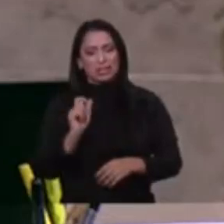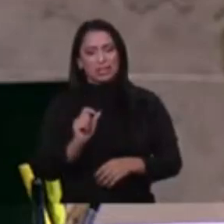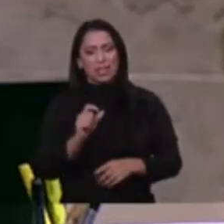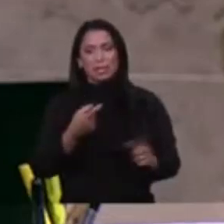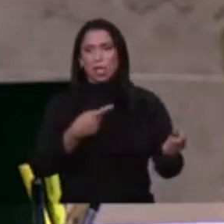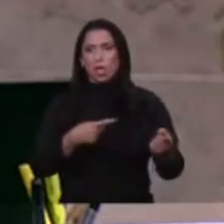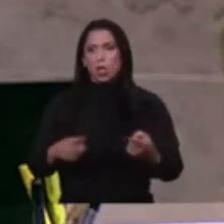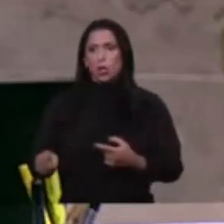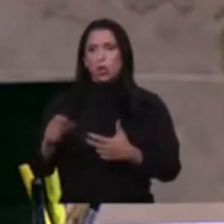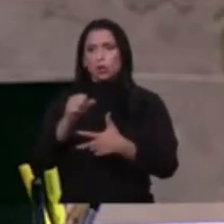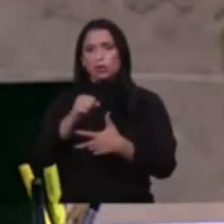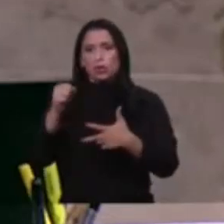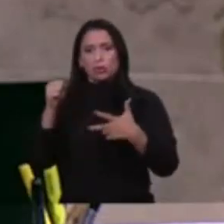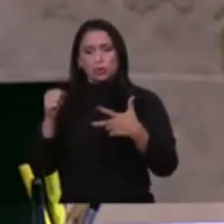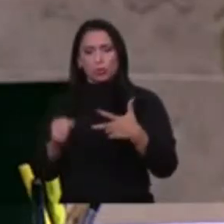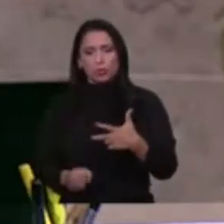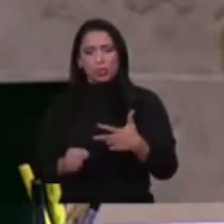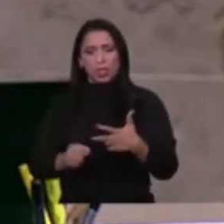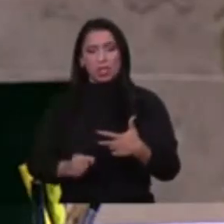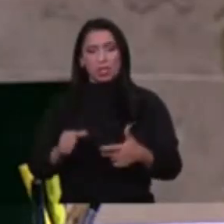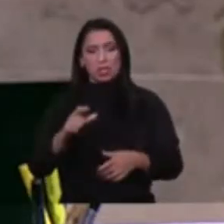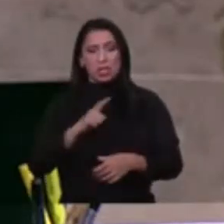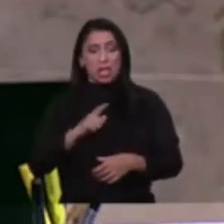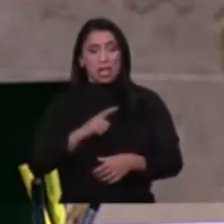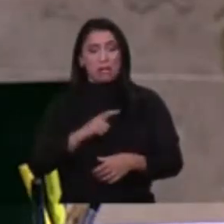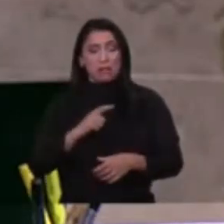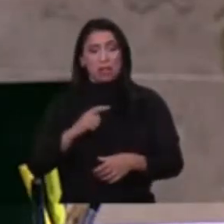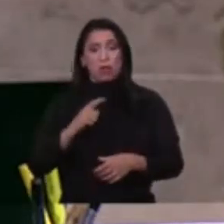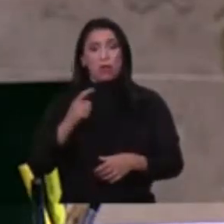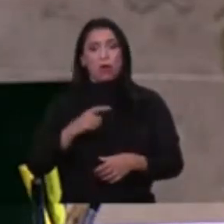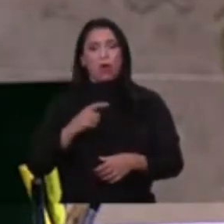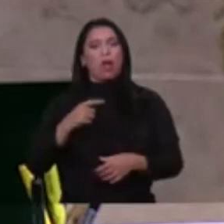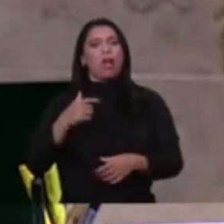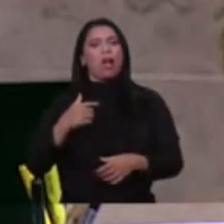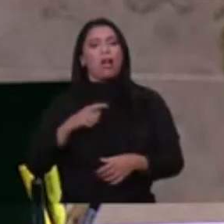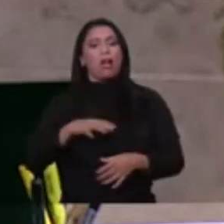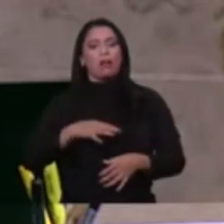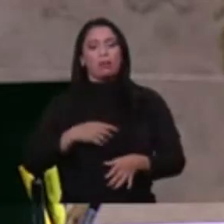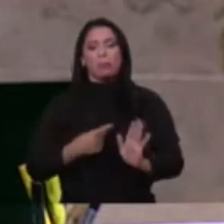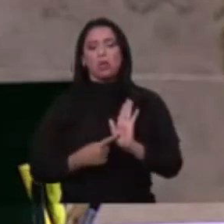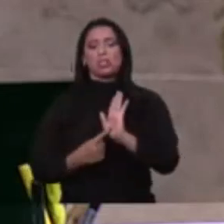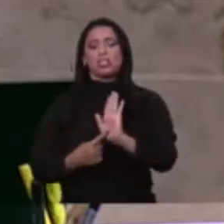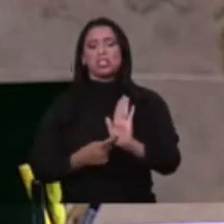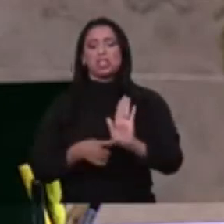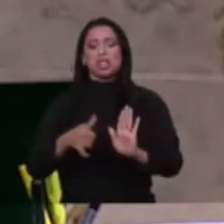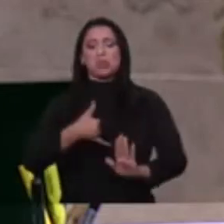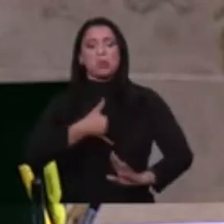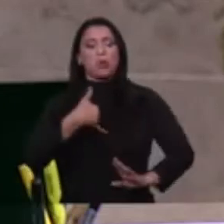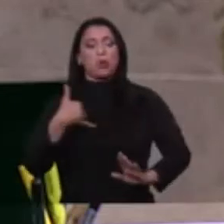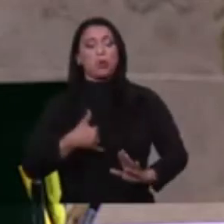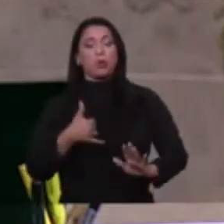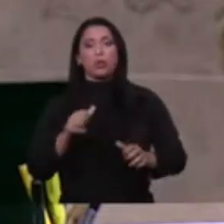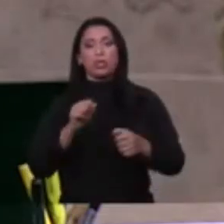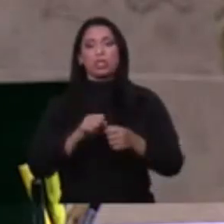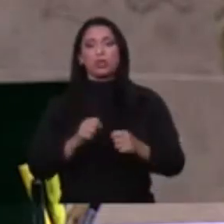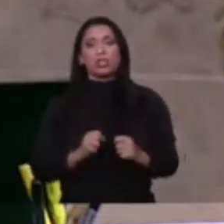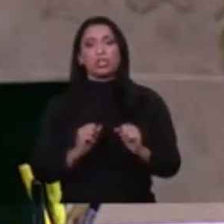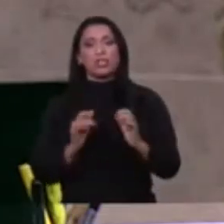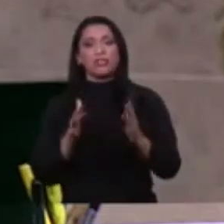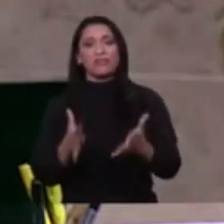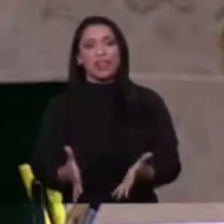poderes instituídos, se vangloriou de suas ações. Por este comportamento, é inequívoco o